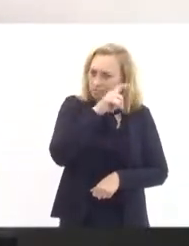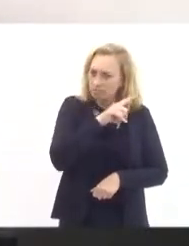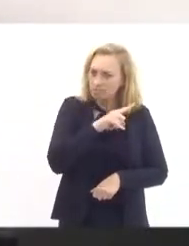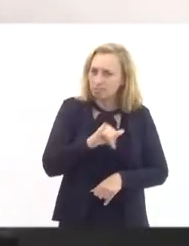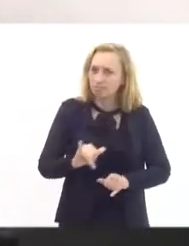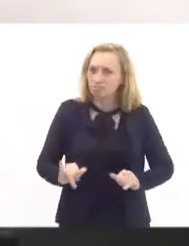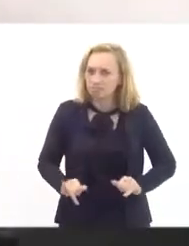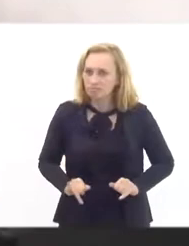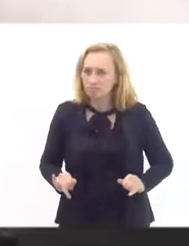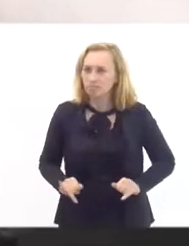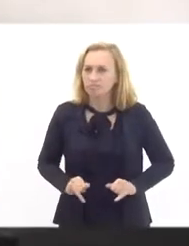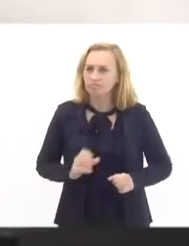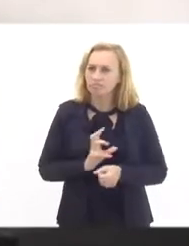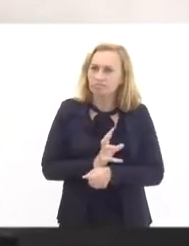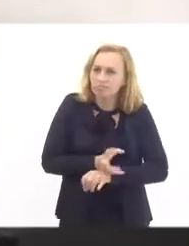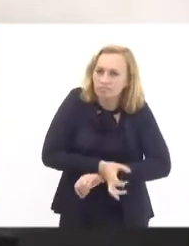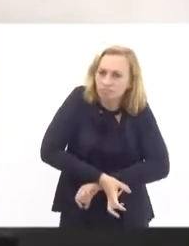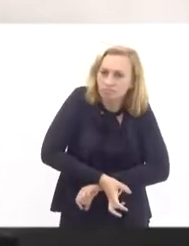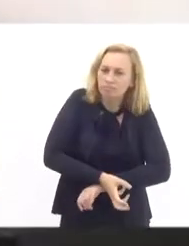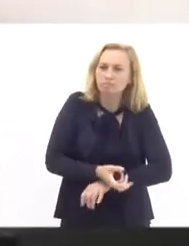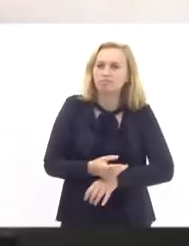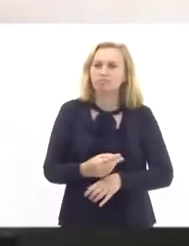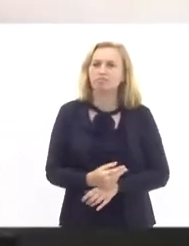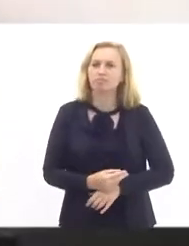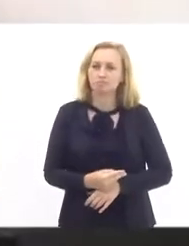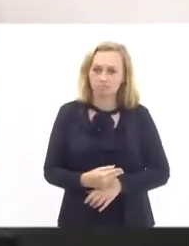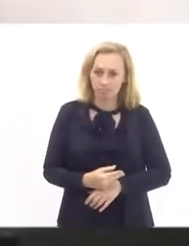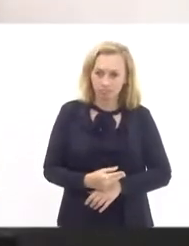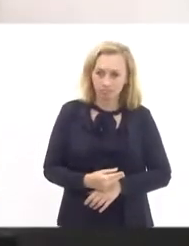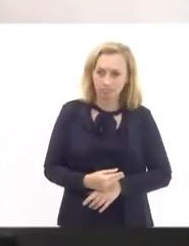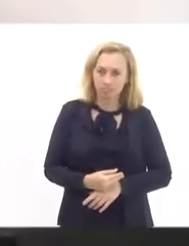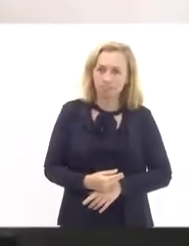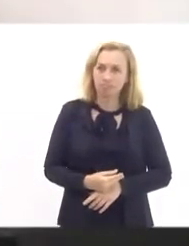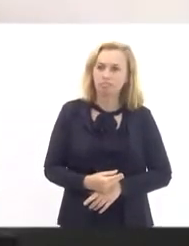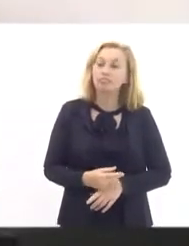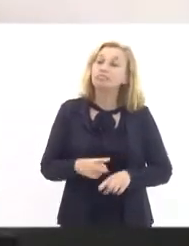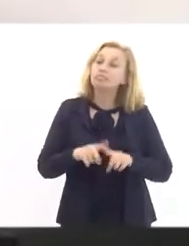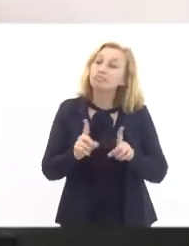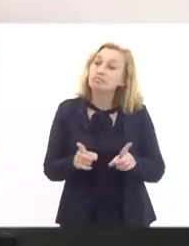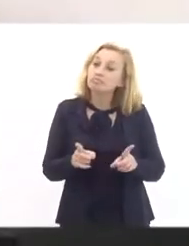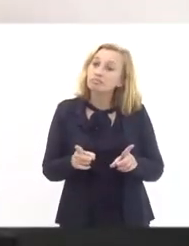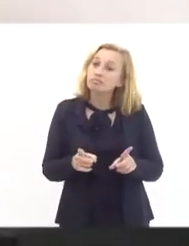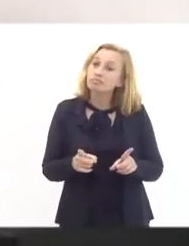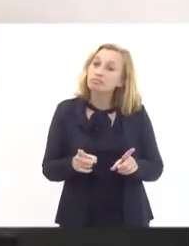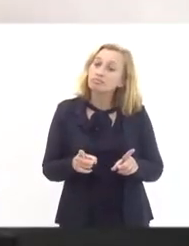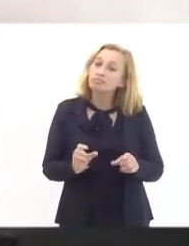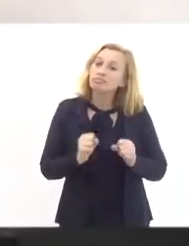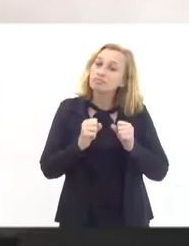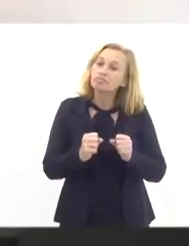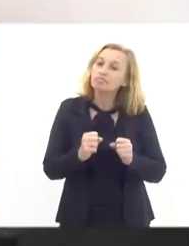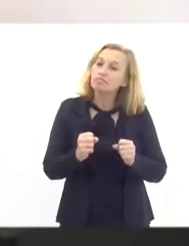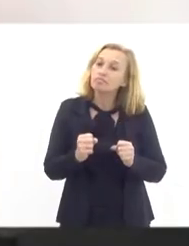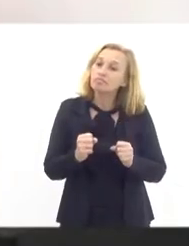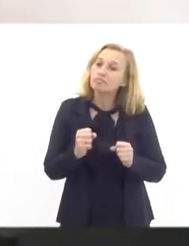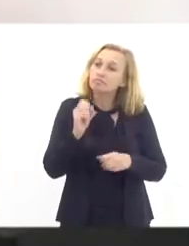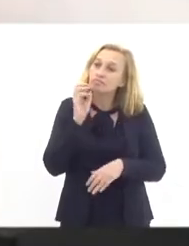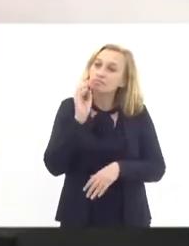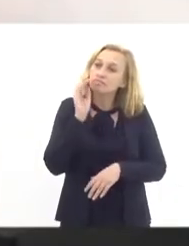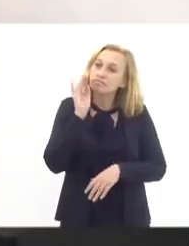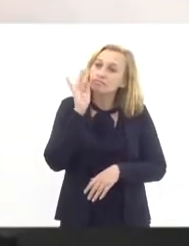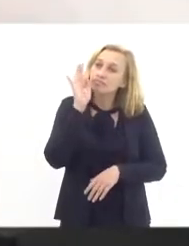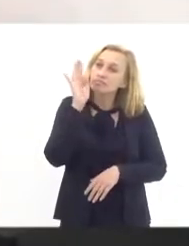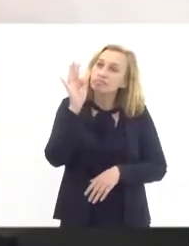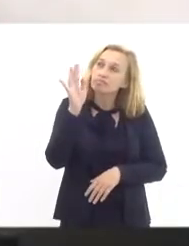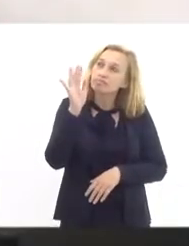da escravidão, do racismo que nos persegue até hoje, mas poder esperançar,